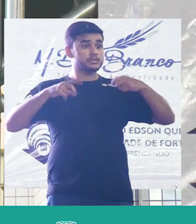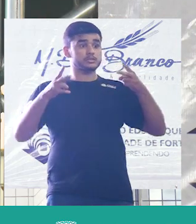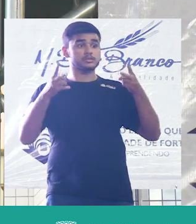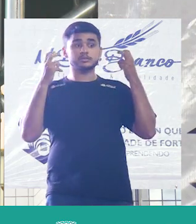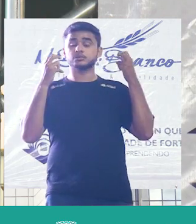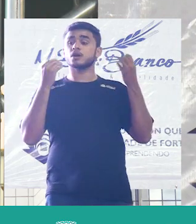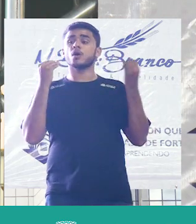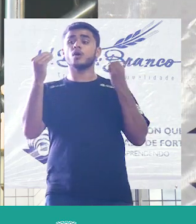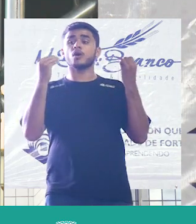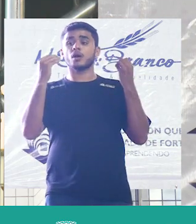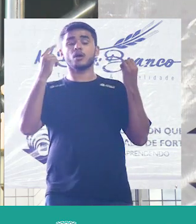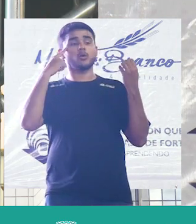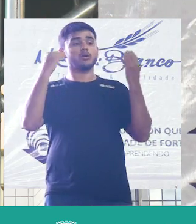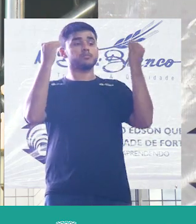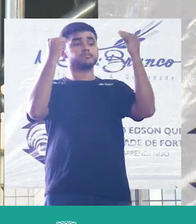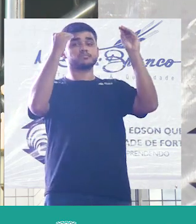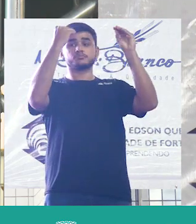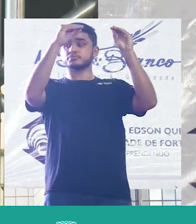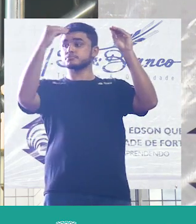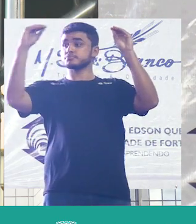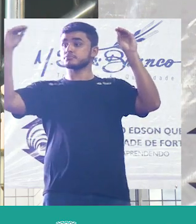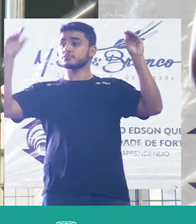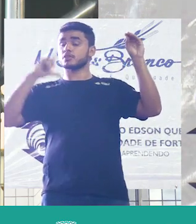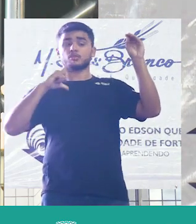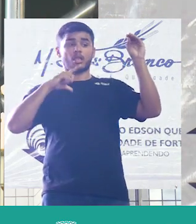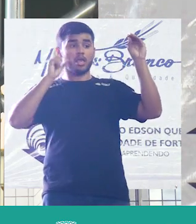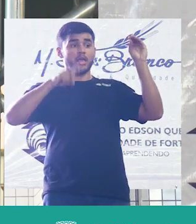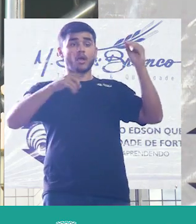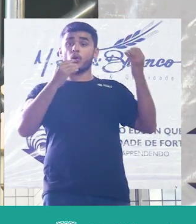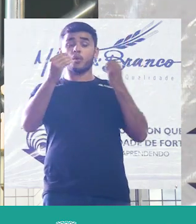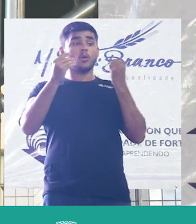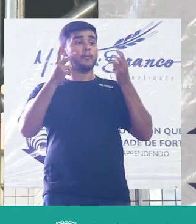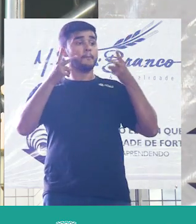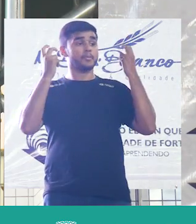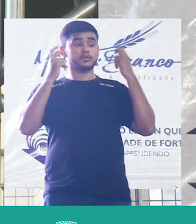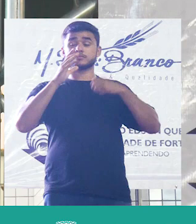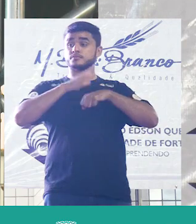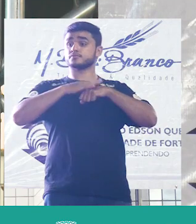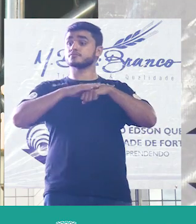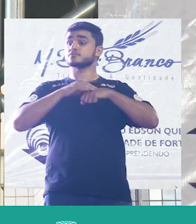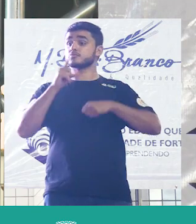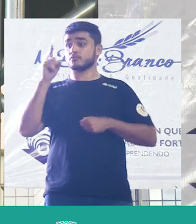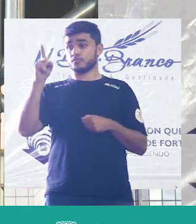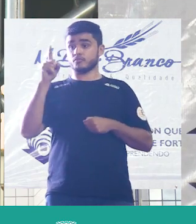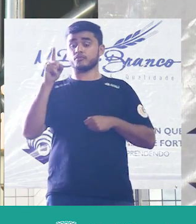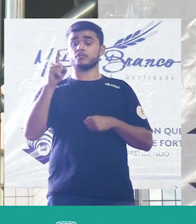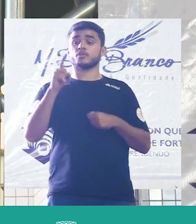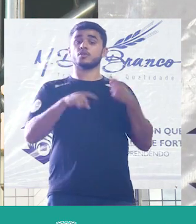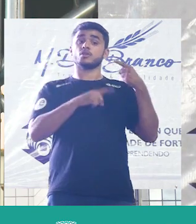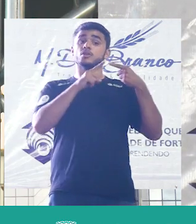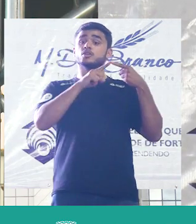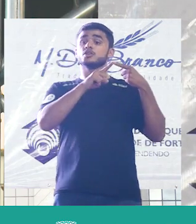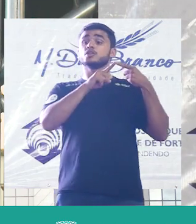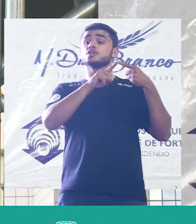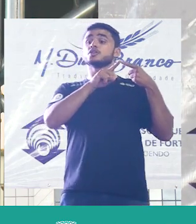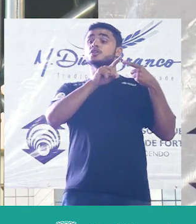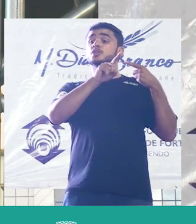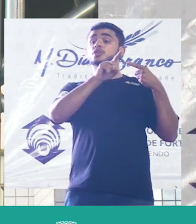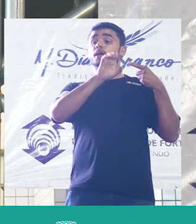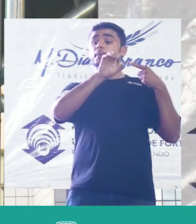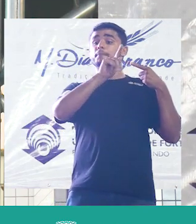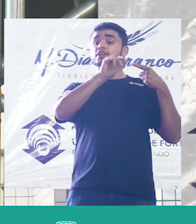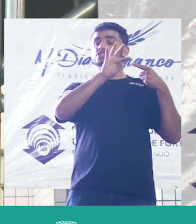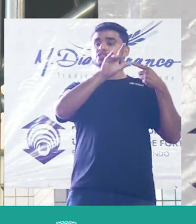são os envolvidos no problema. Aqui são 3: a hidroxiapatita, o íon cálcio e o íon